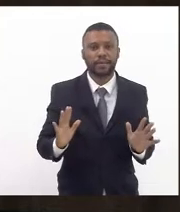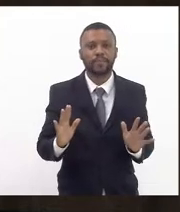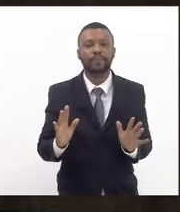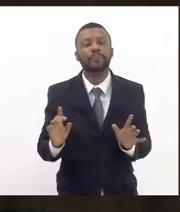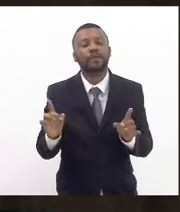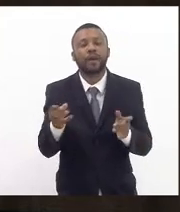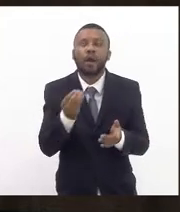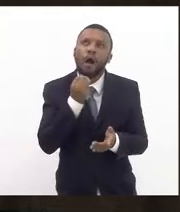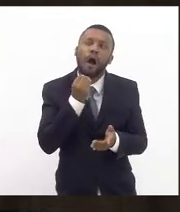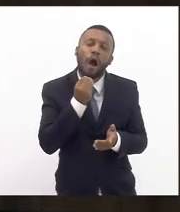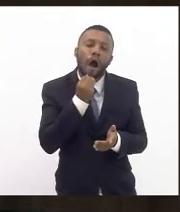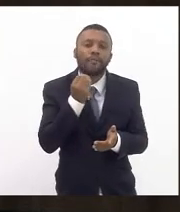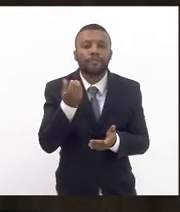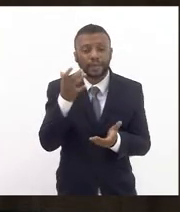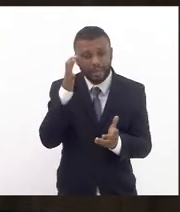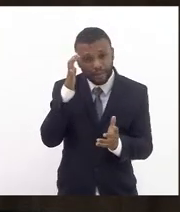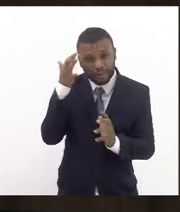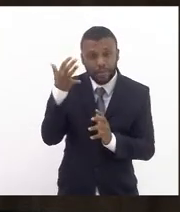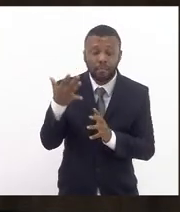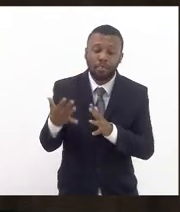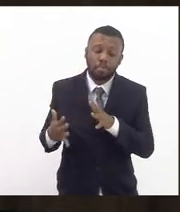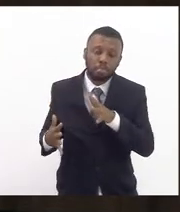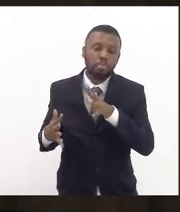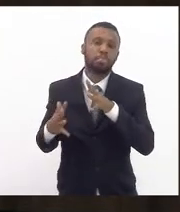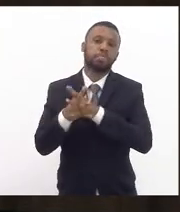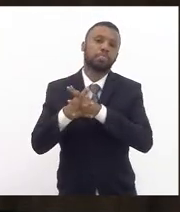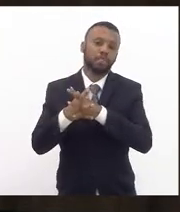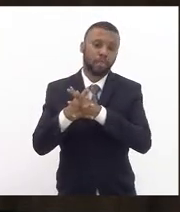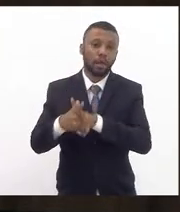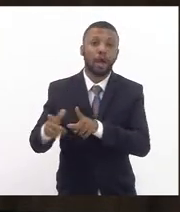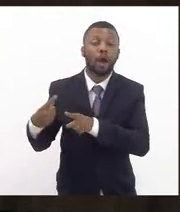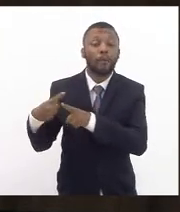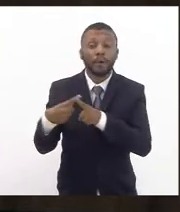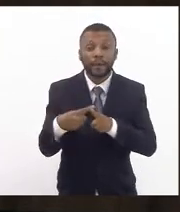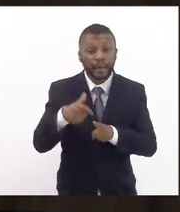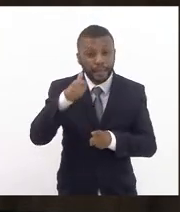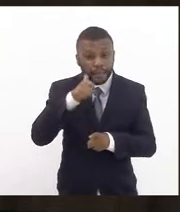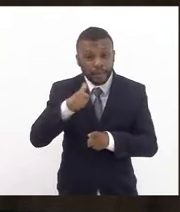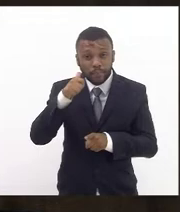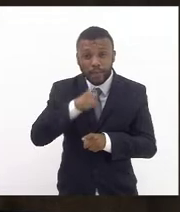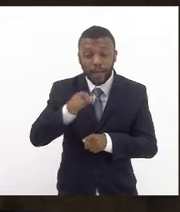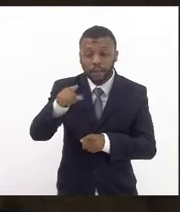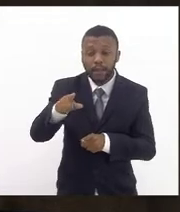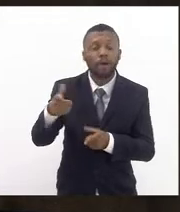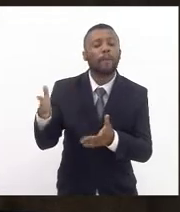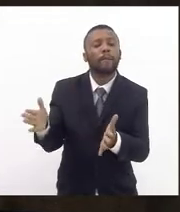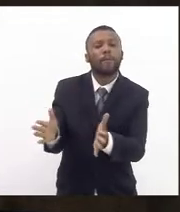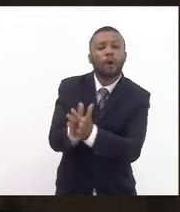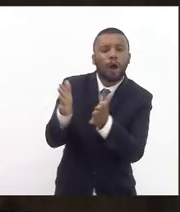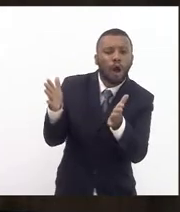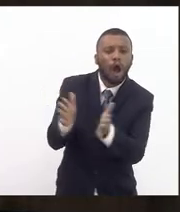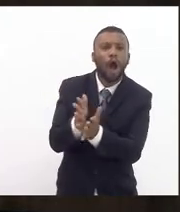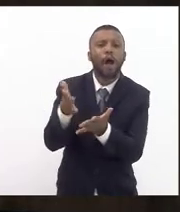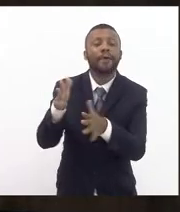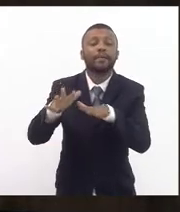por óbvio, é uma situação limite, porque essas mulheres, além da vulnerabilidade